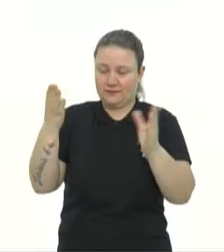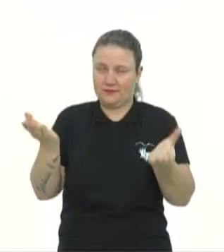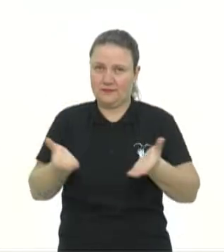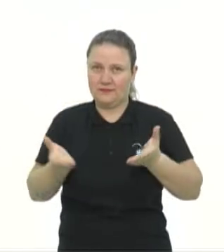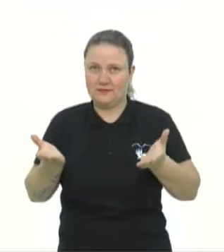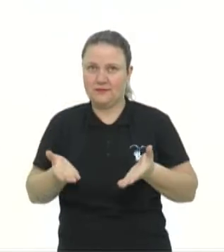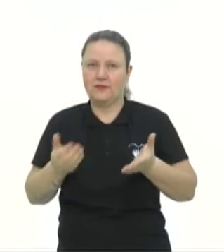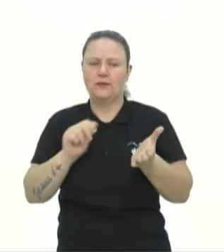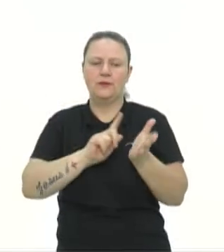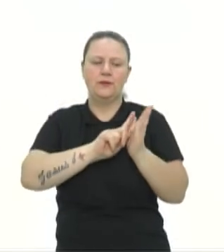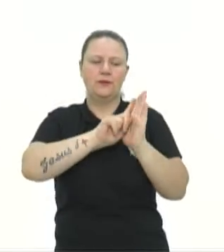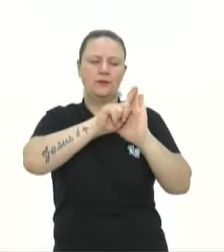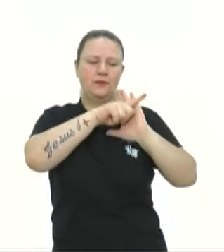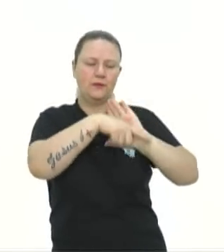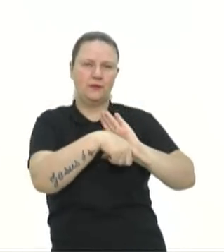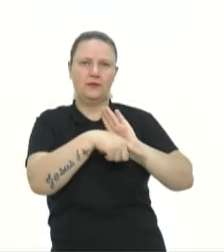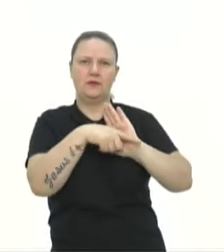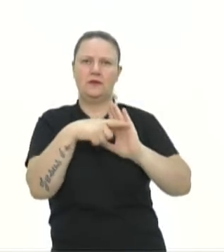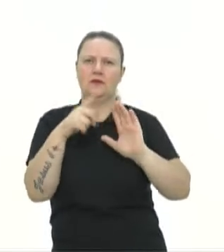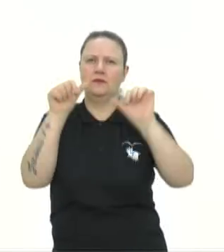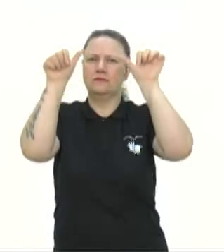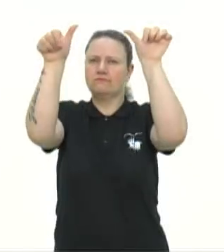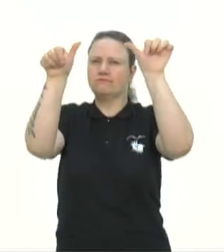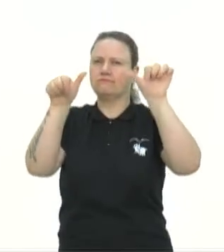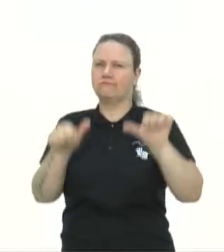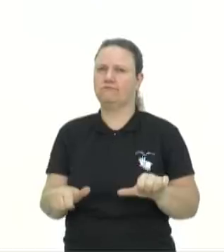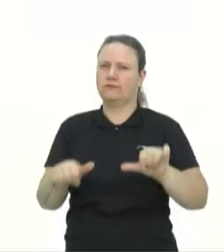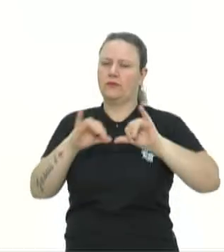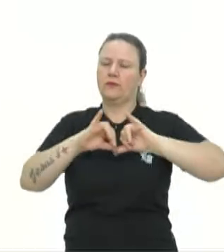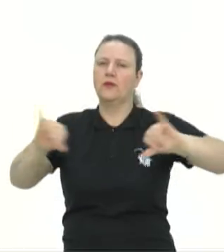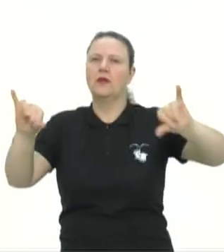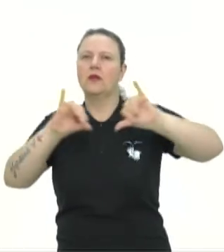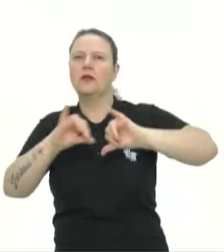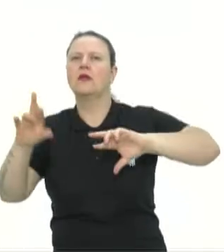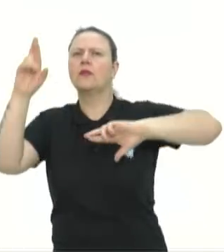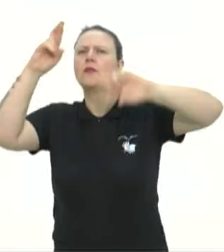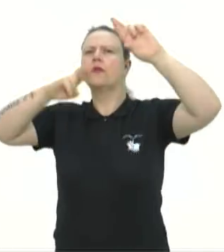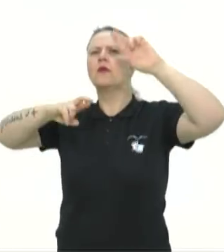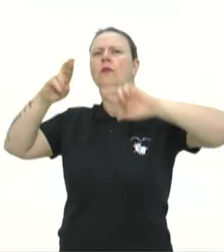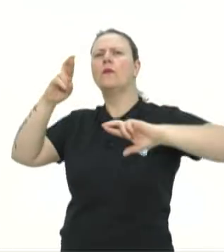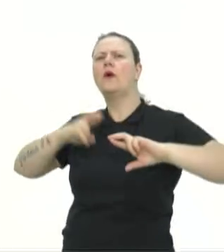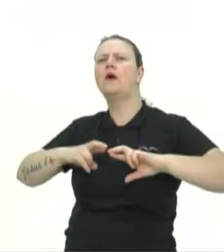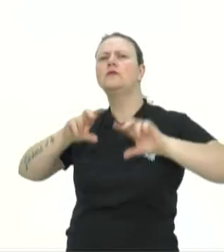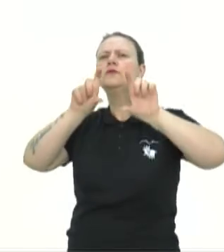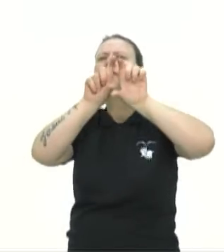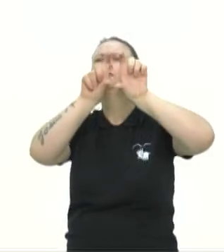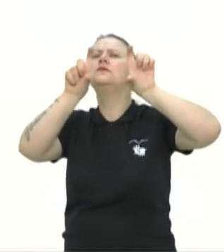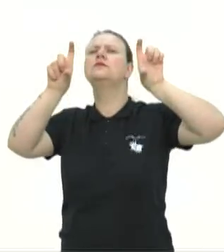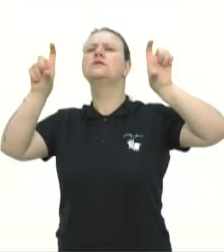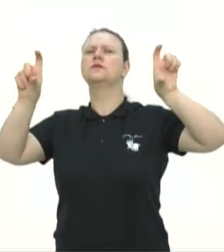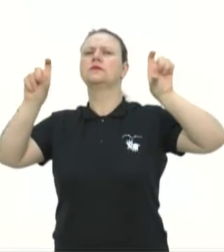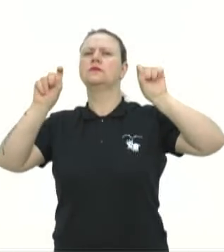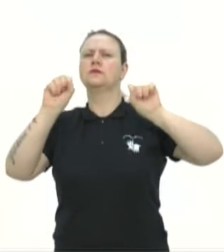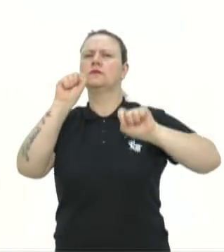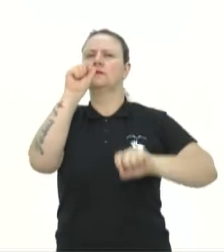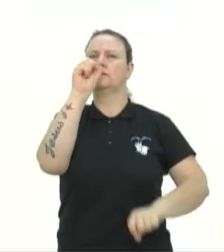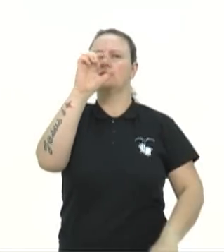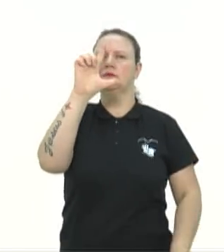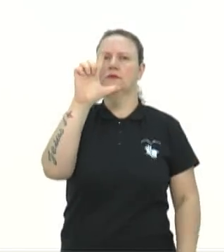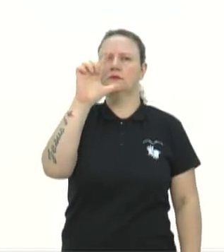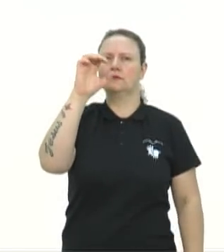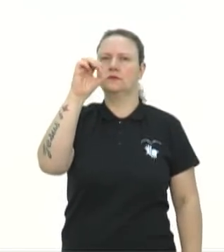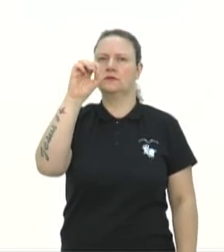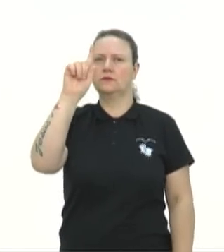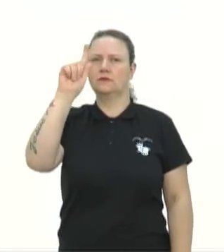gênero cartaz de campanha, analisar o slogan da campanha, verificar a importância do slogan para uma